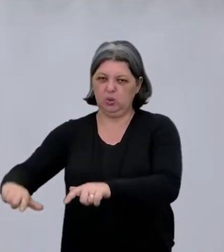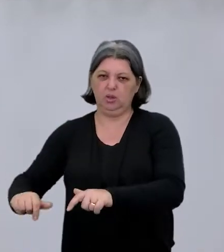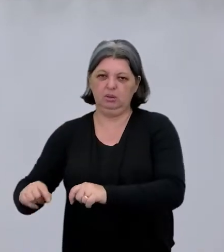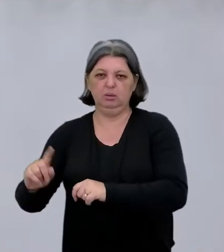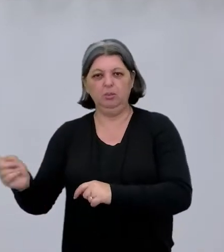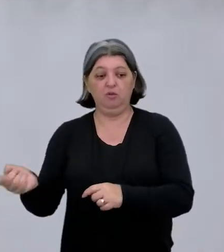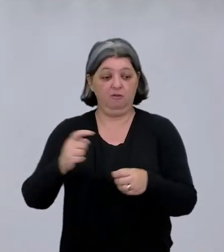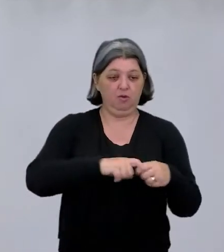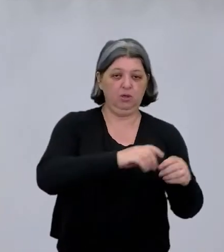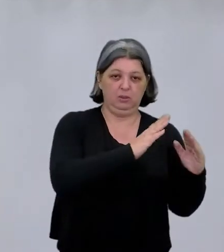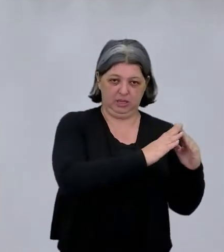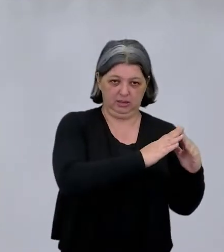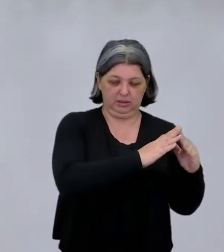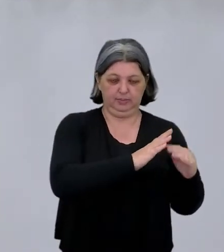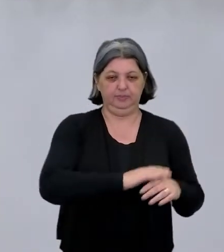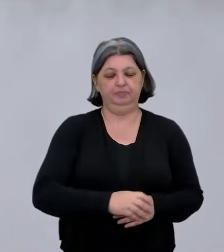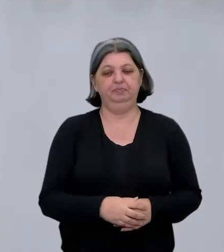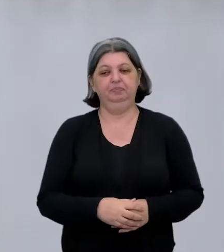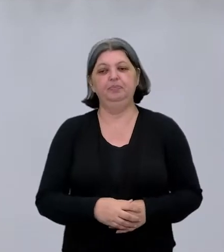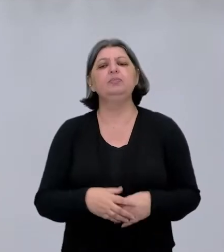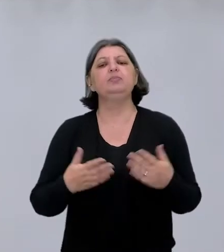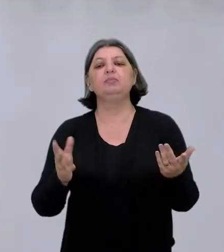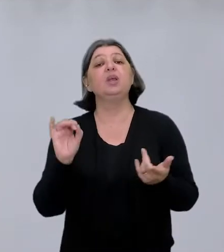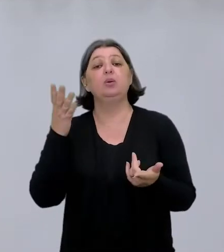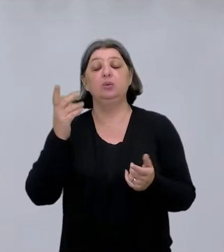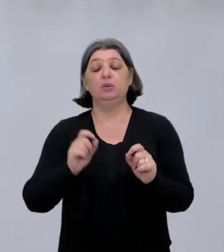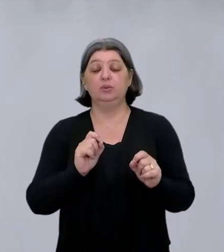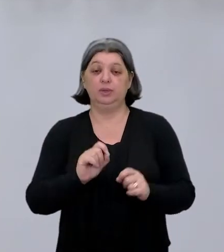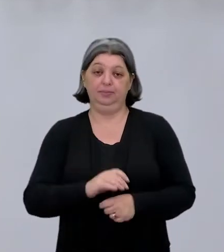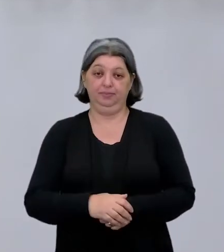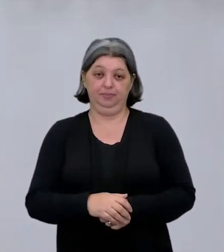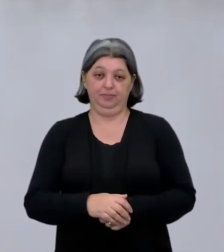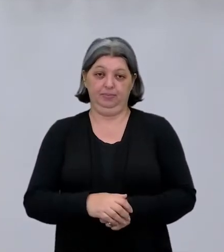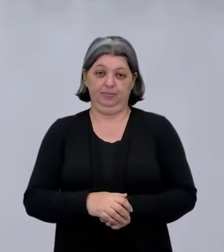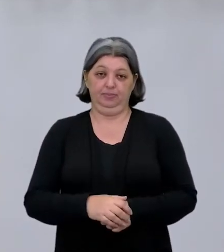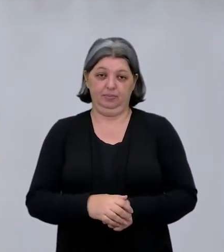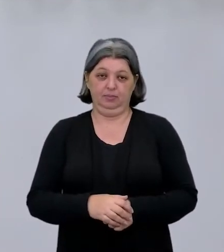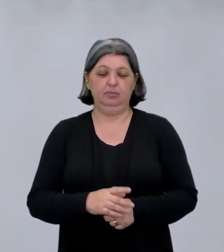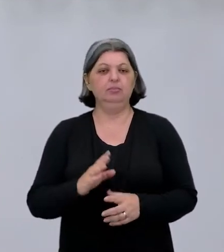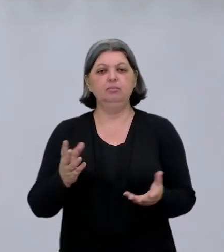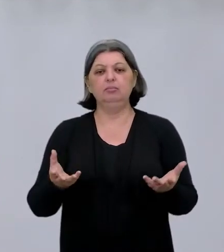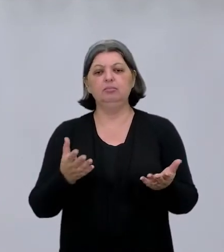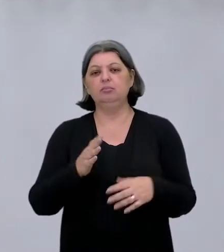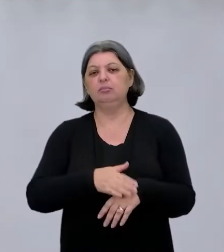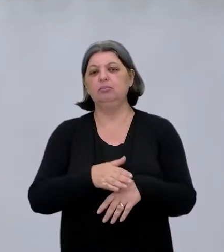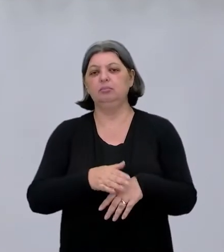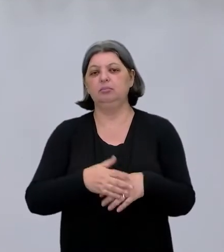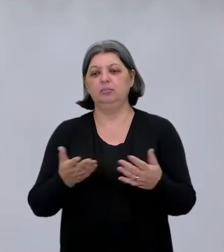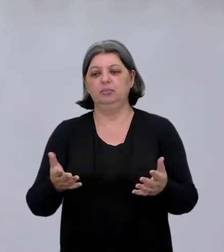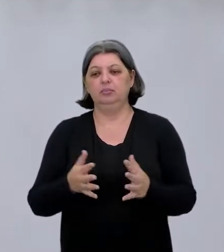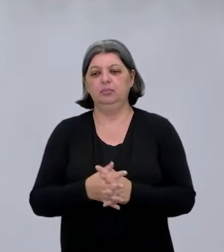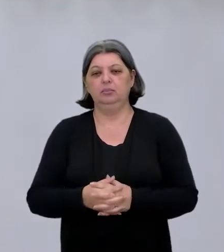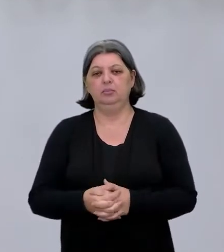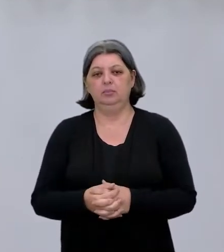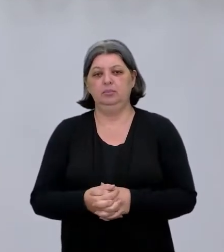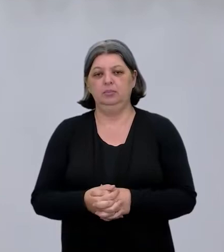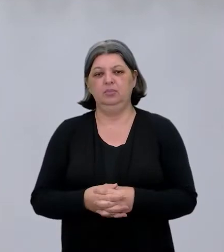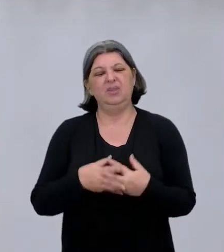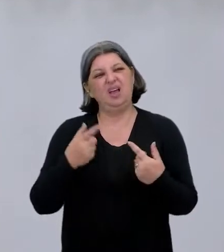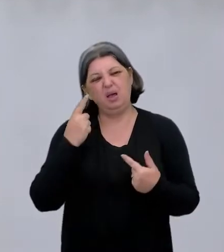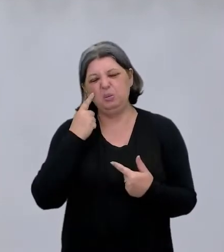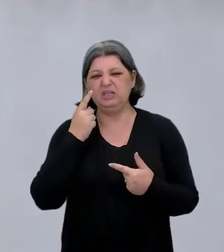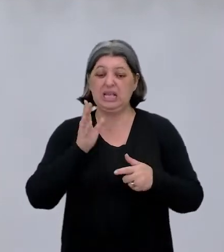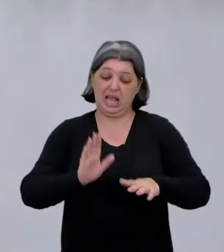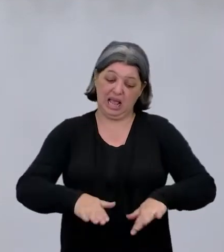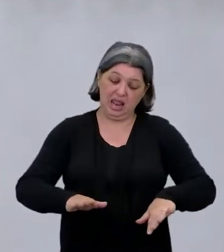casa dela. Aí, o que acontece? Como é lidado com essa situação? É que ele é criança,